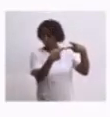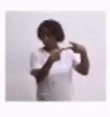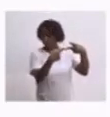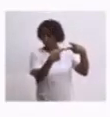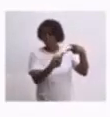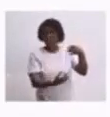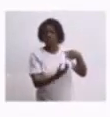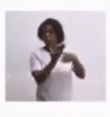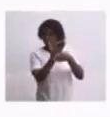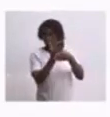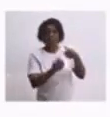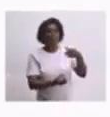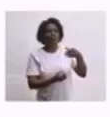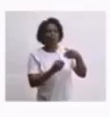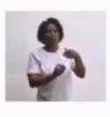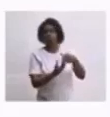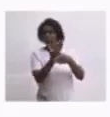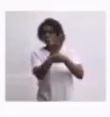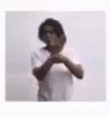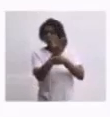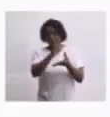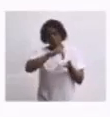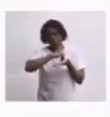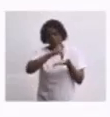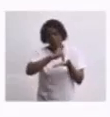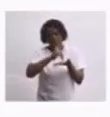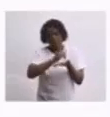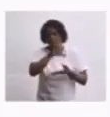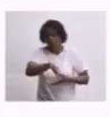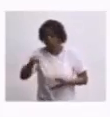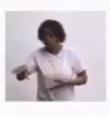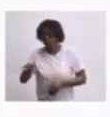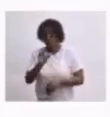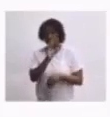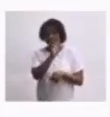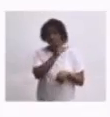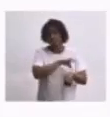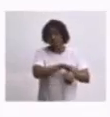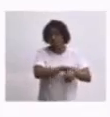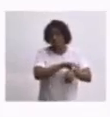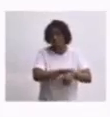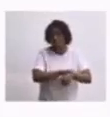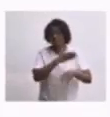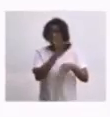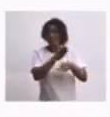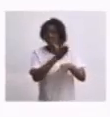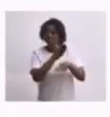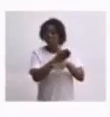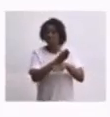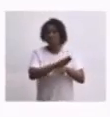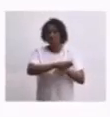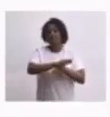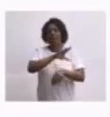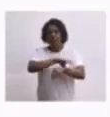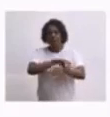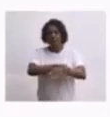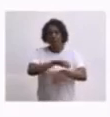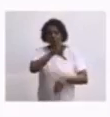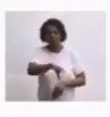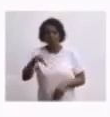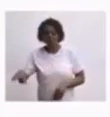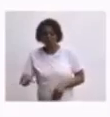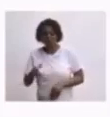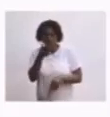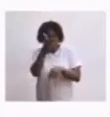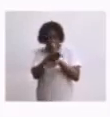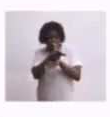duas formas. De imediato, criar a Secretaria Municipal de Segurança e dar um novo papel para a Guarda Municipal, para as câmaras